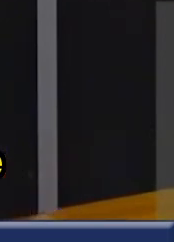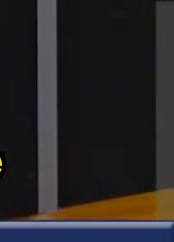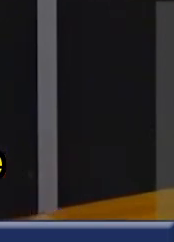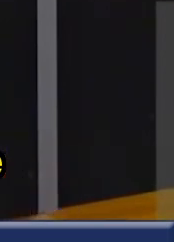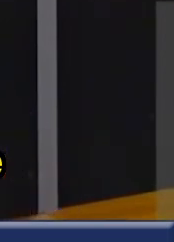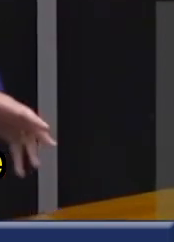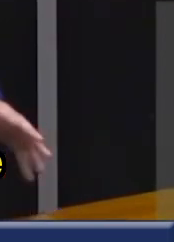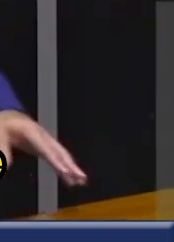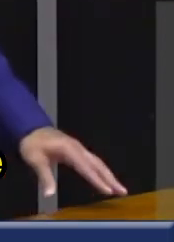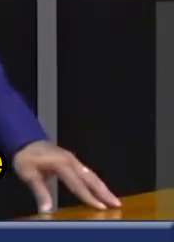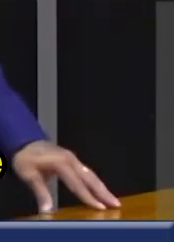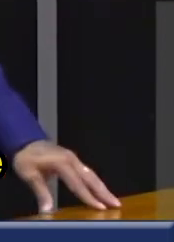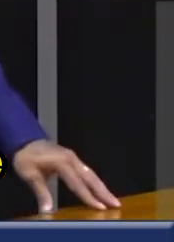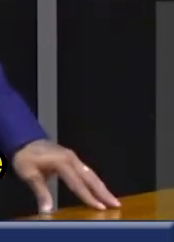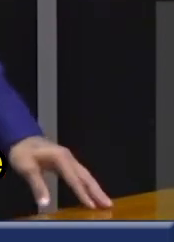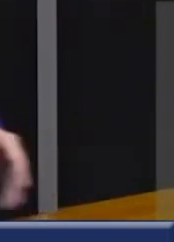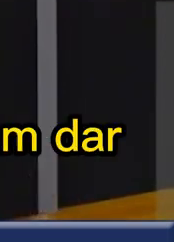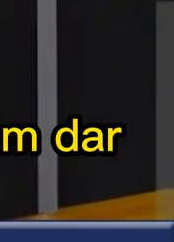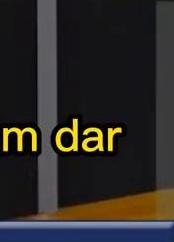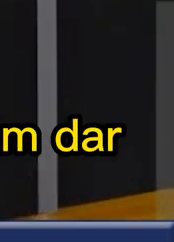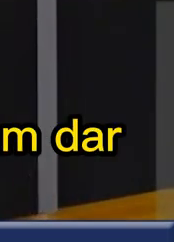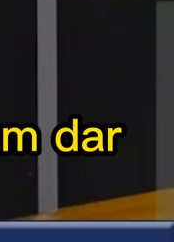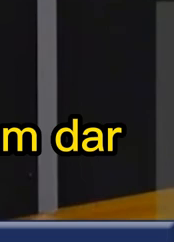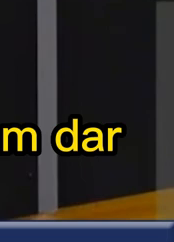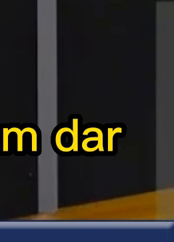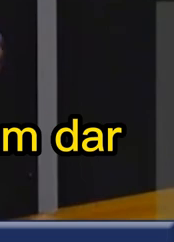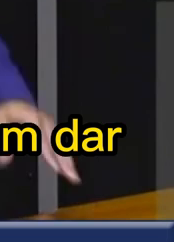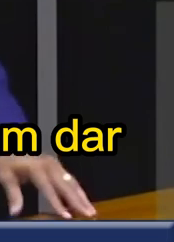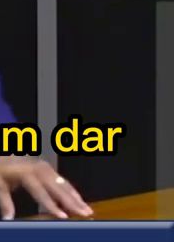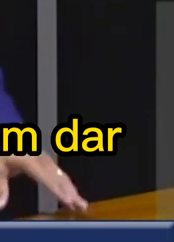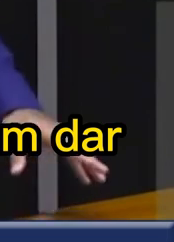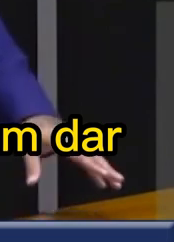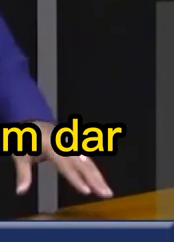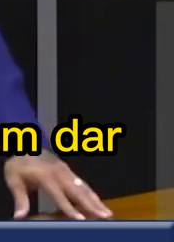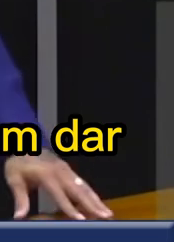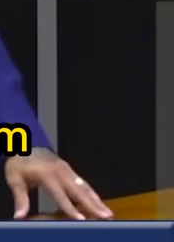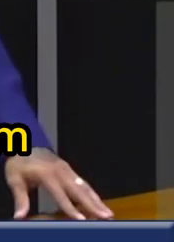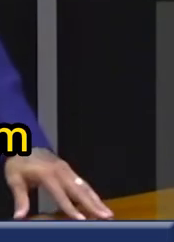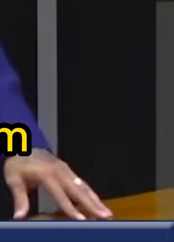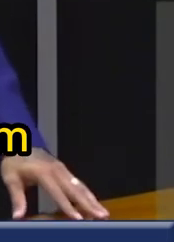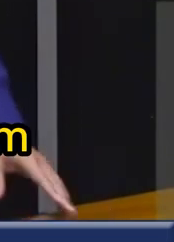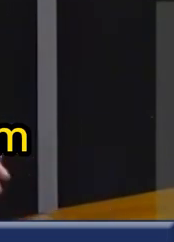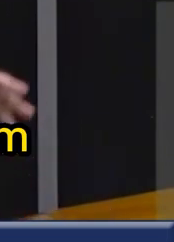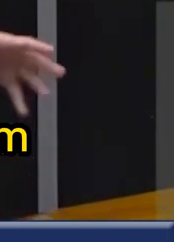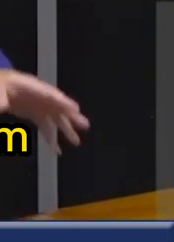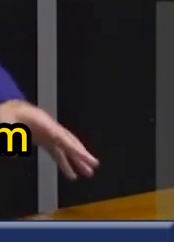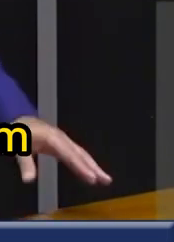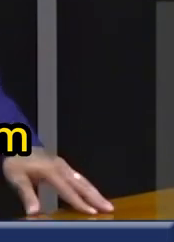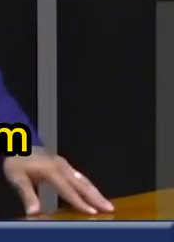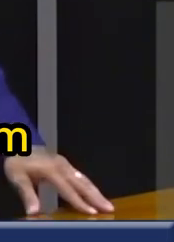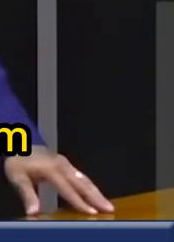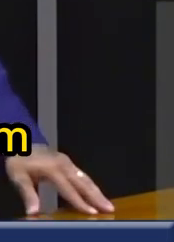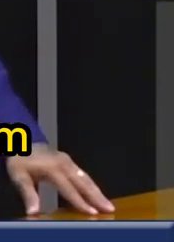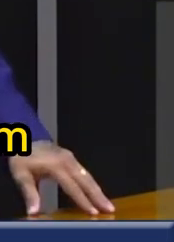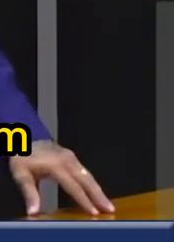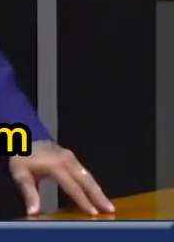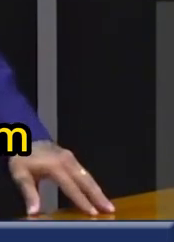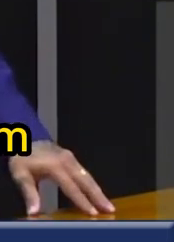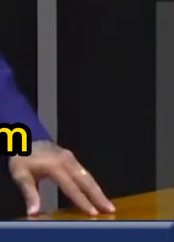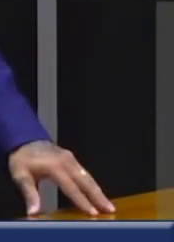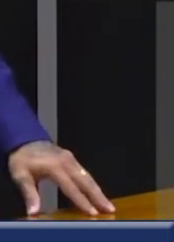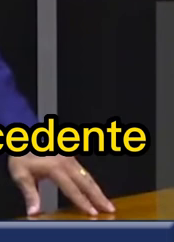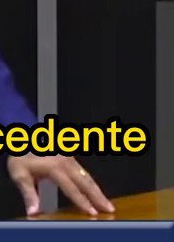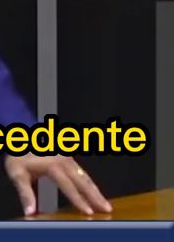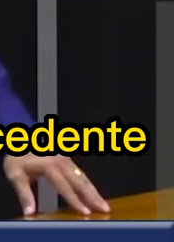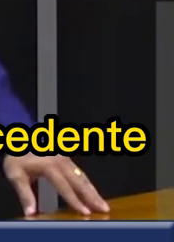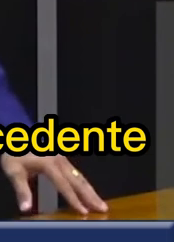que ainda carece de algumas questões que possam dar mais segurança para que possamos votar com